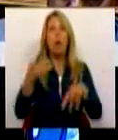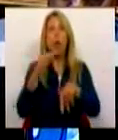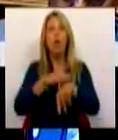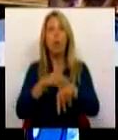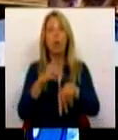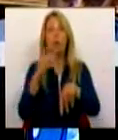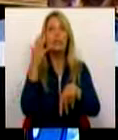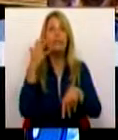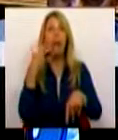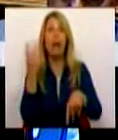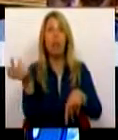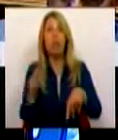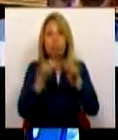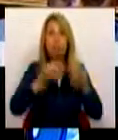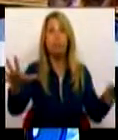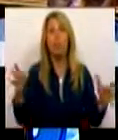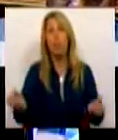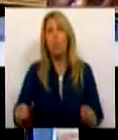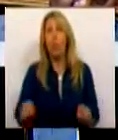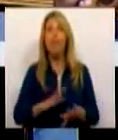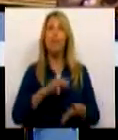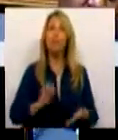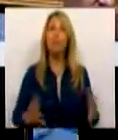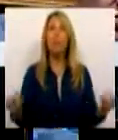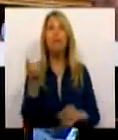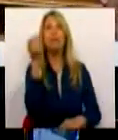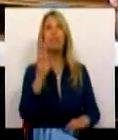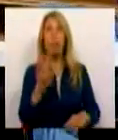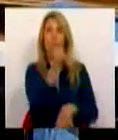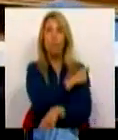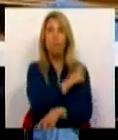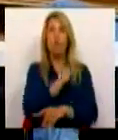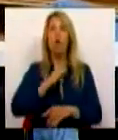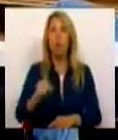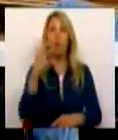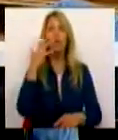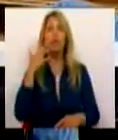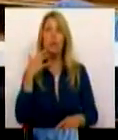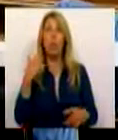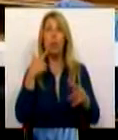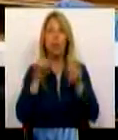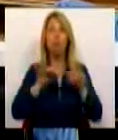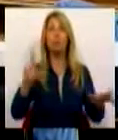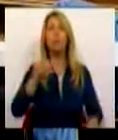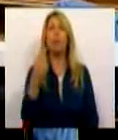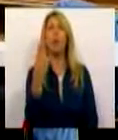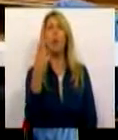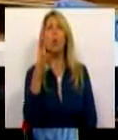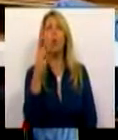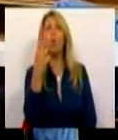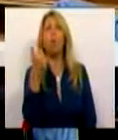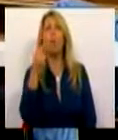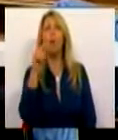sarampo. As taxas de cobertura vacinal para a vacina contra o sarampo, a parotidite epidémica e a rubéla variaram